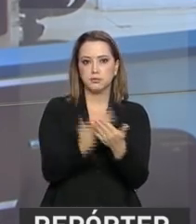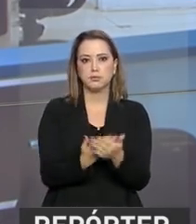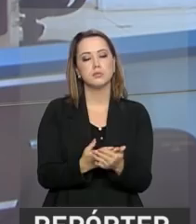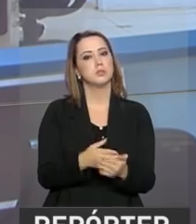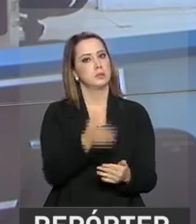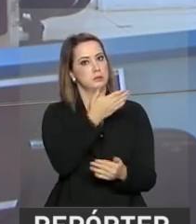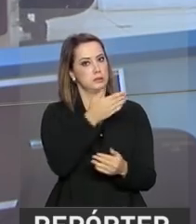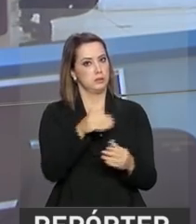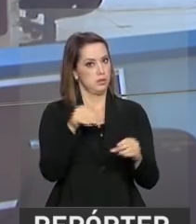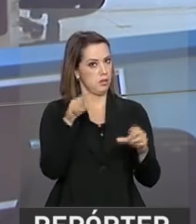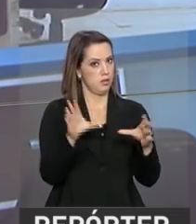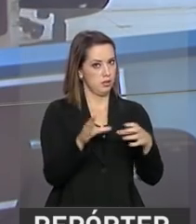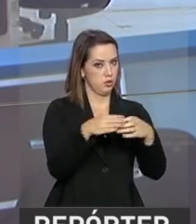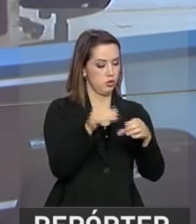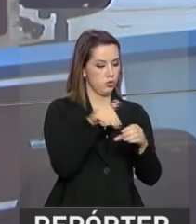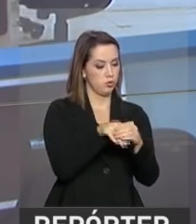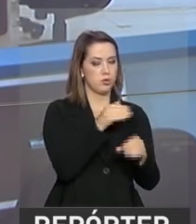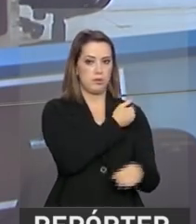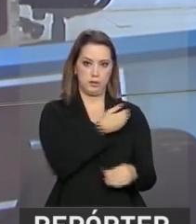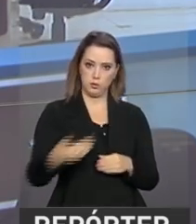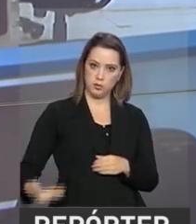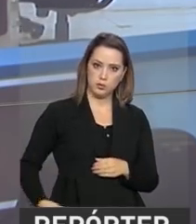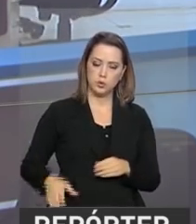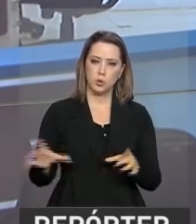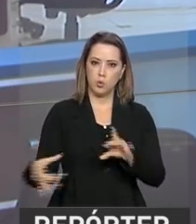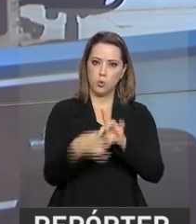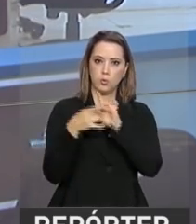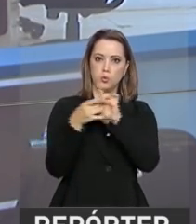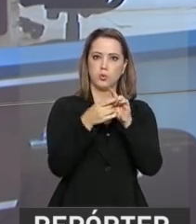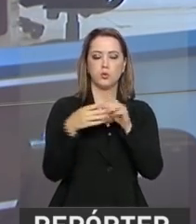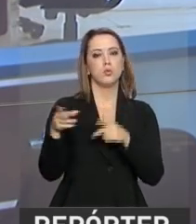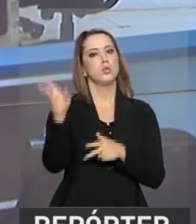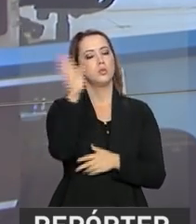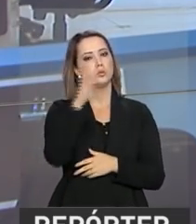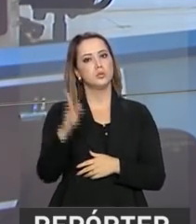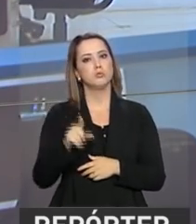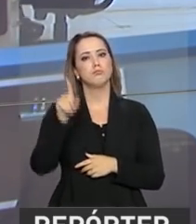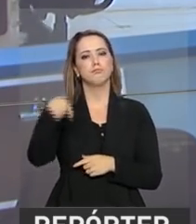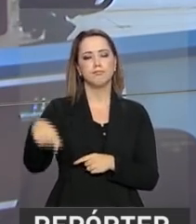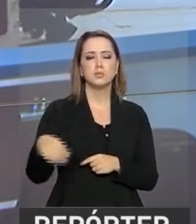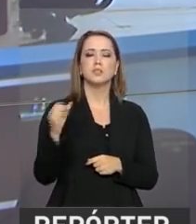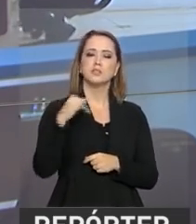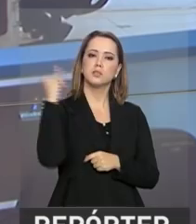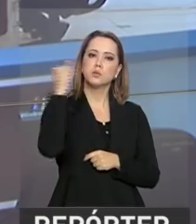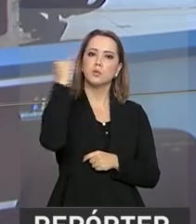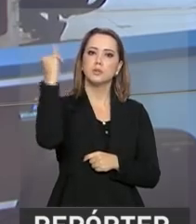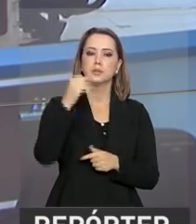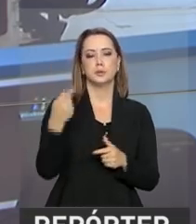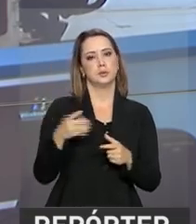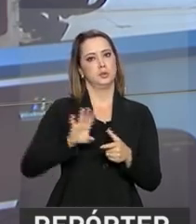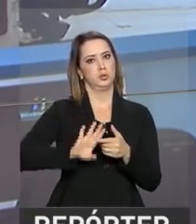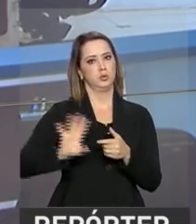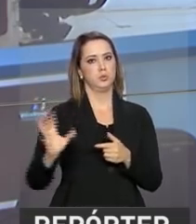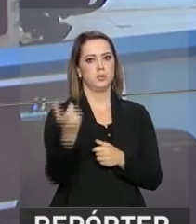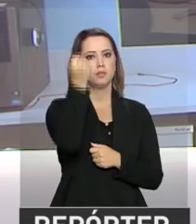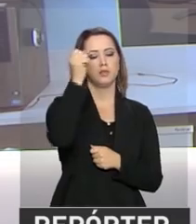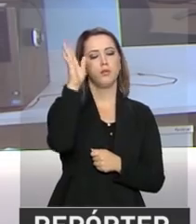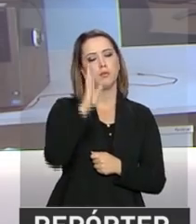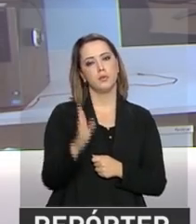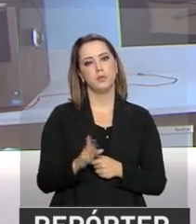reinstituiu unir o país é condição para sair da crise em que o Brasil se encontra segundo o presidente em